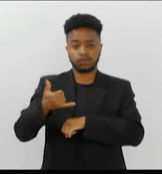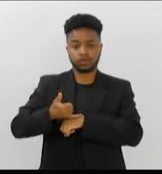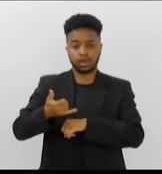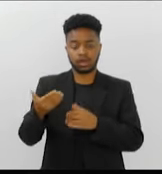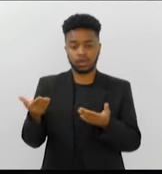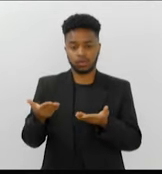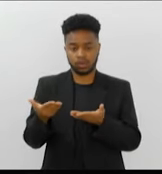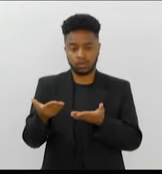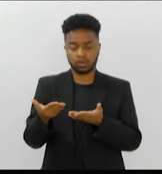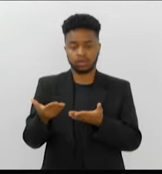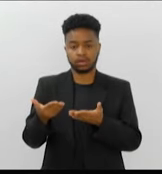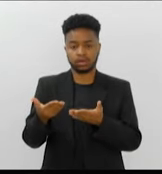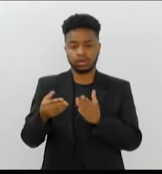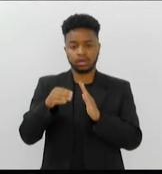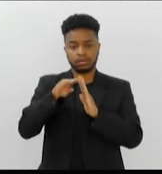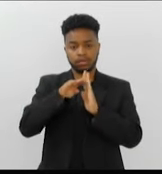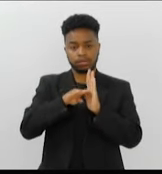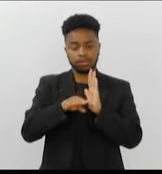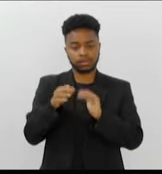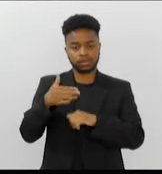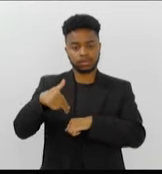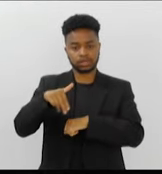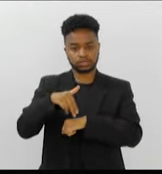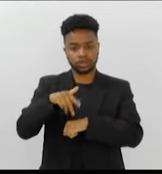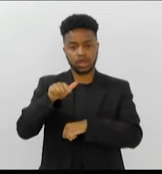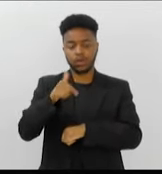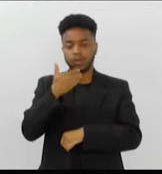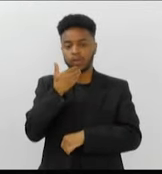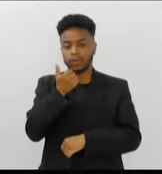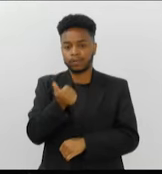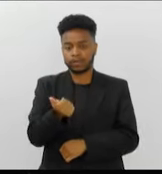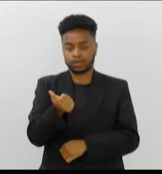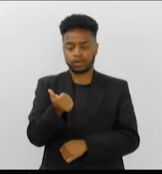índice nacional, foi o melhor